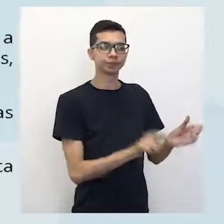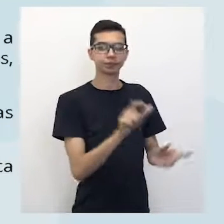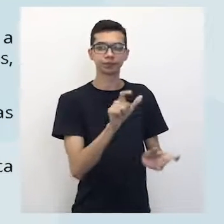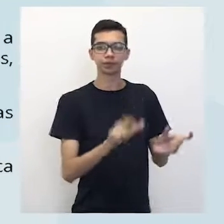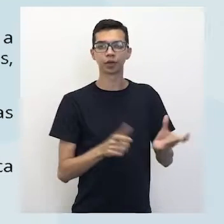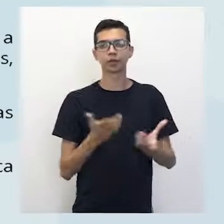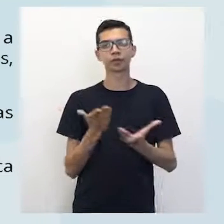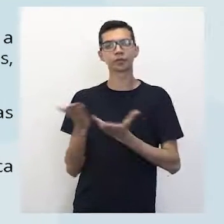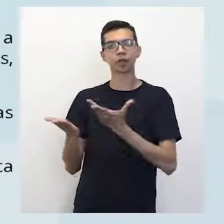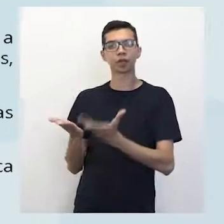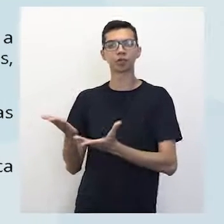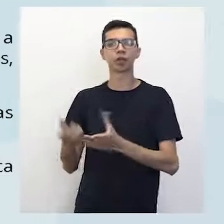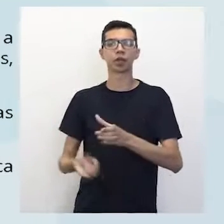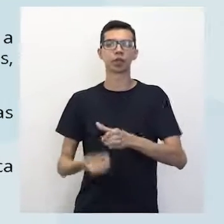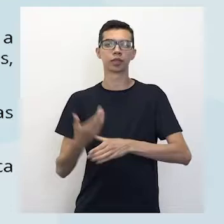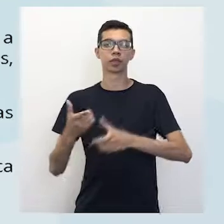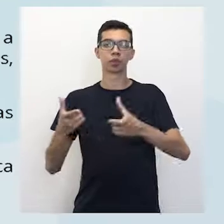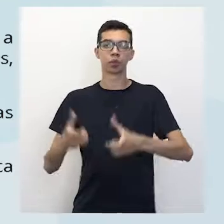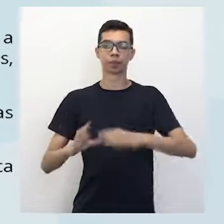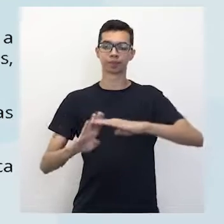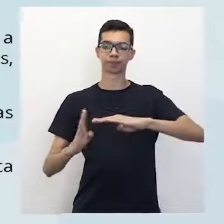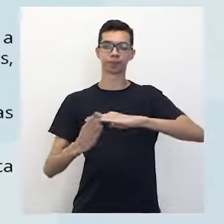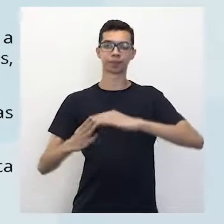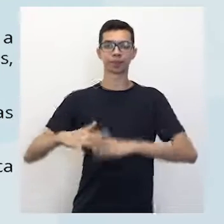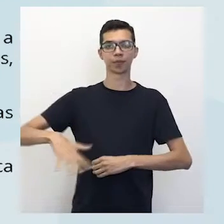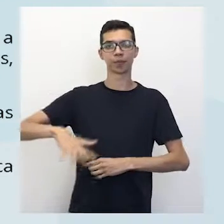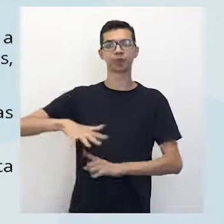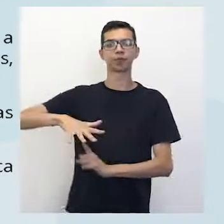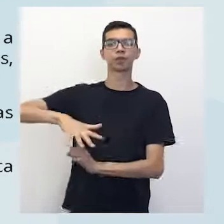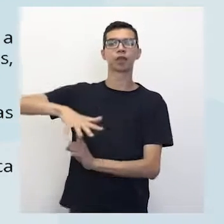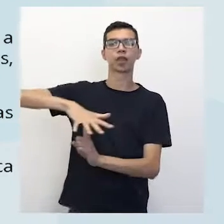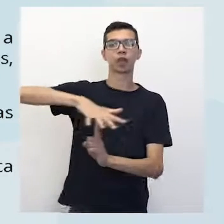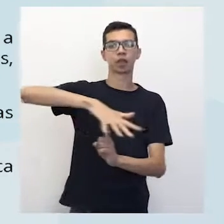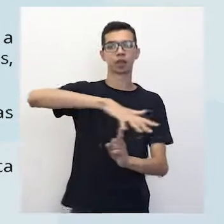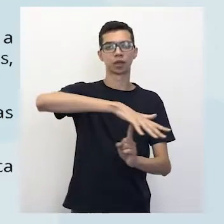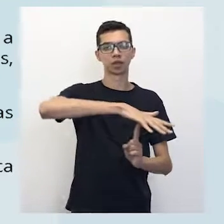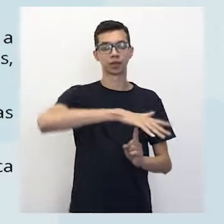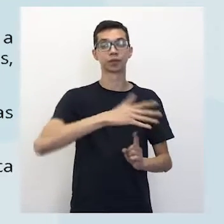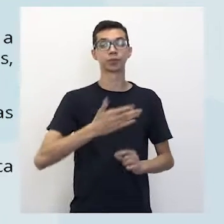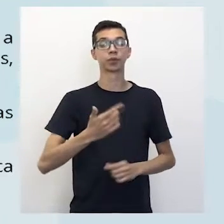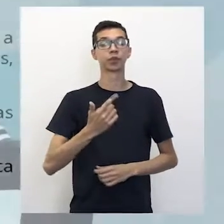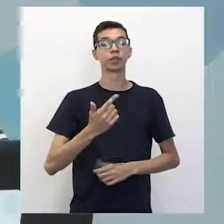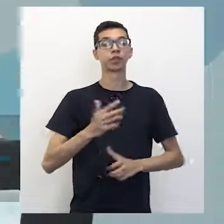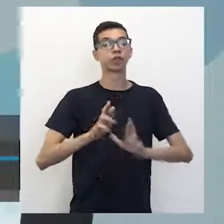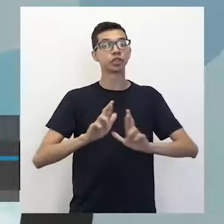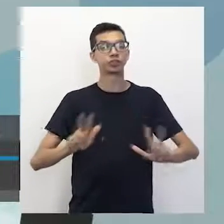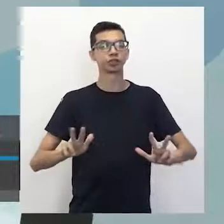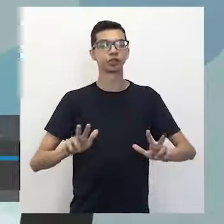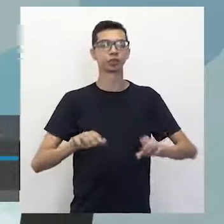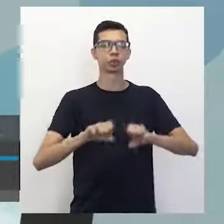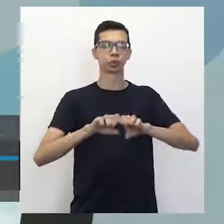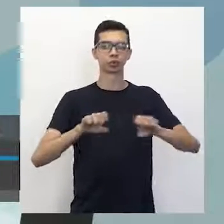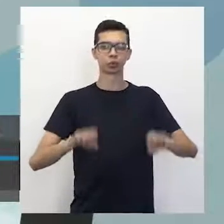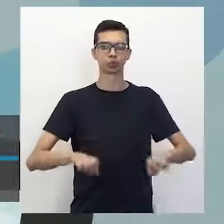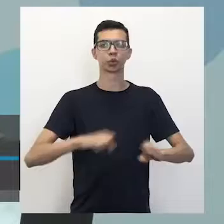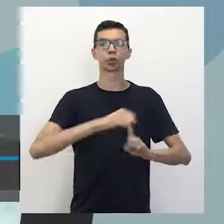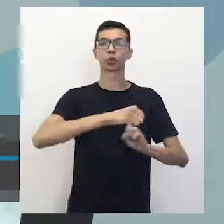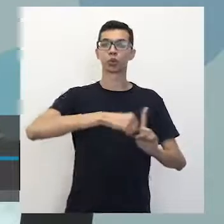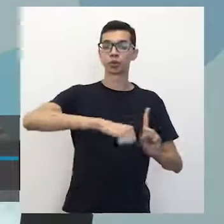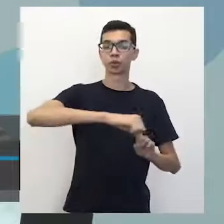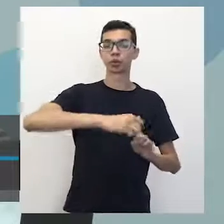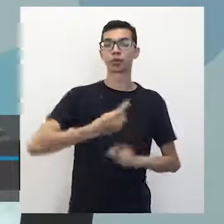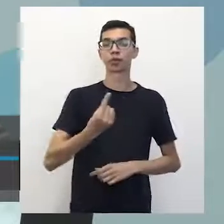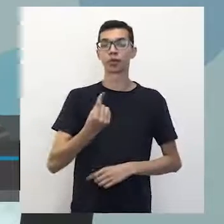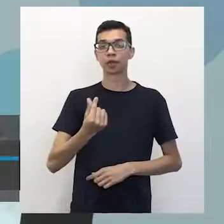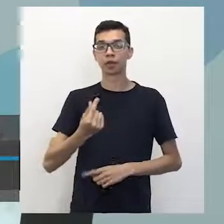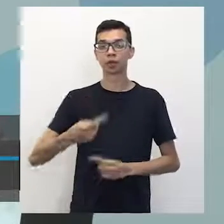feiras nas vilas, e eles vão começar a desenvolver uma outra estrutura aí social, econômica,